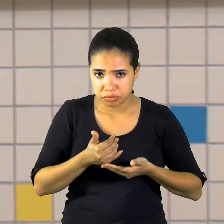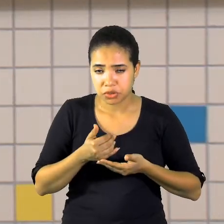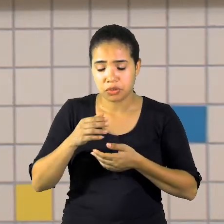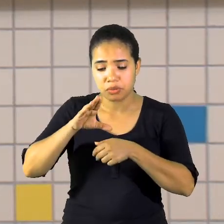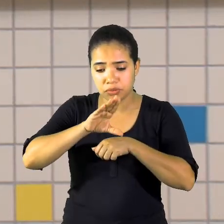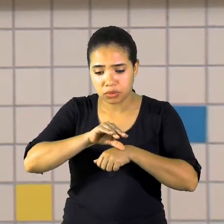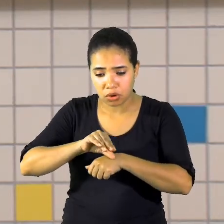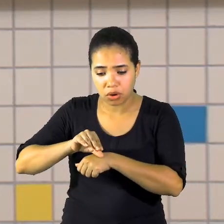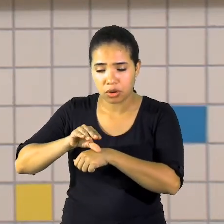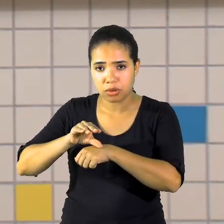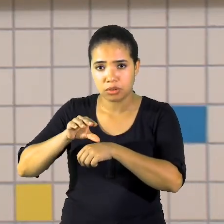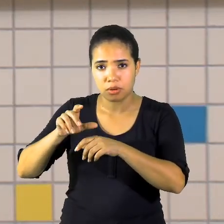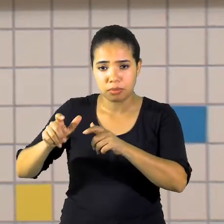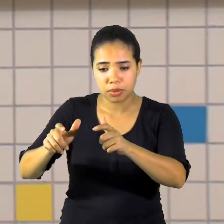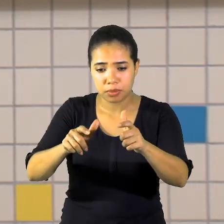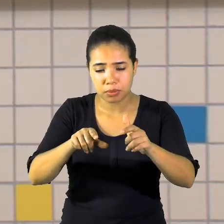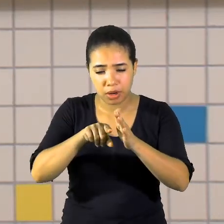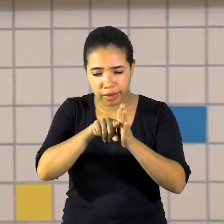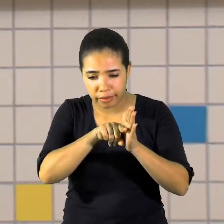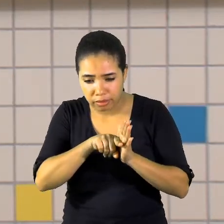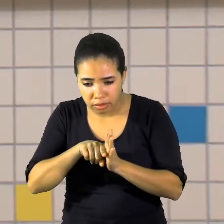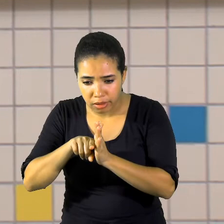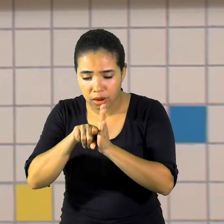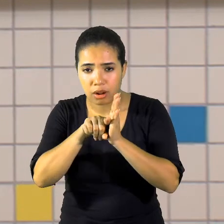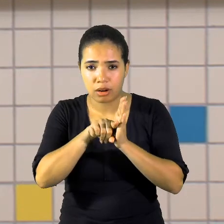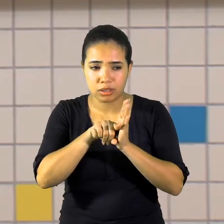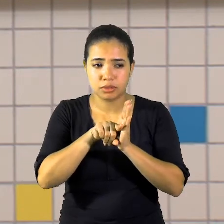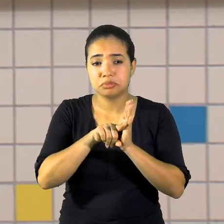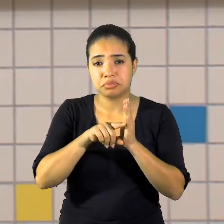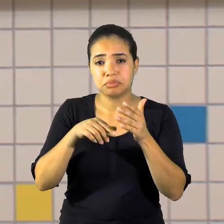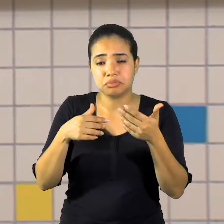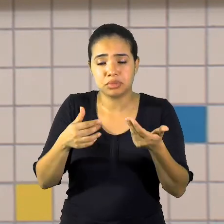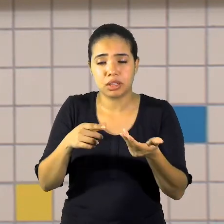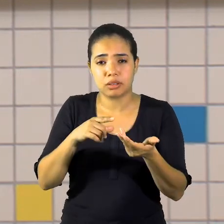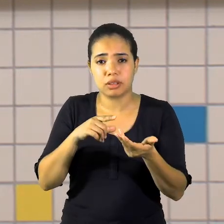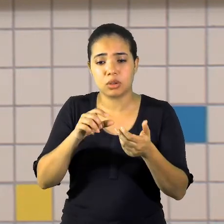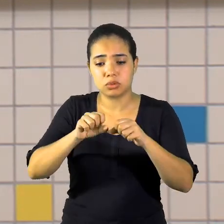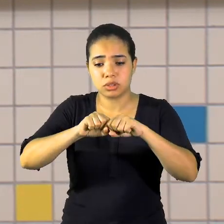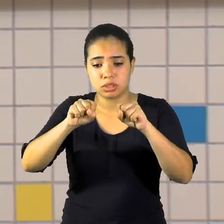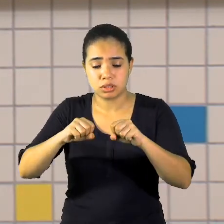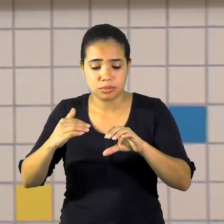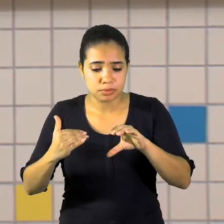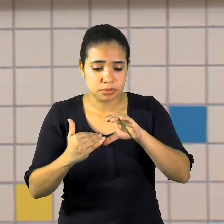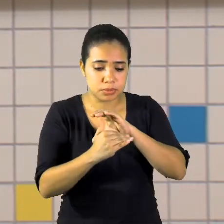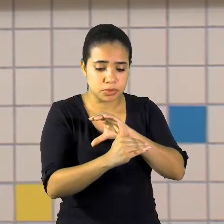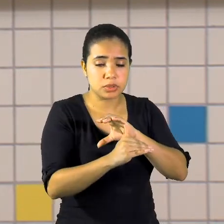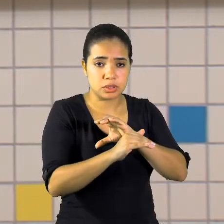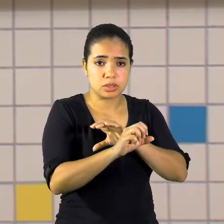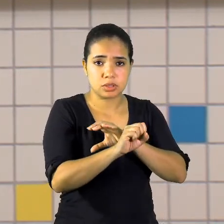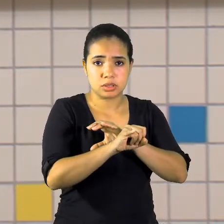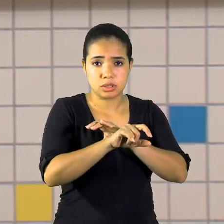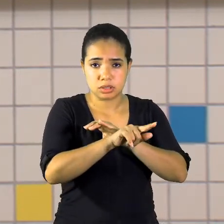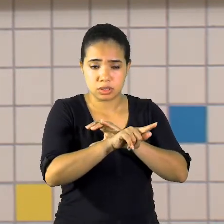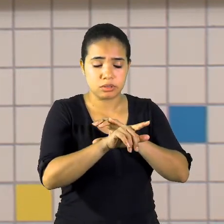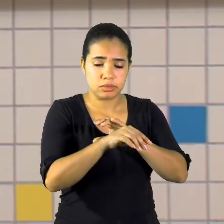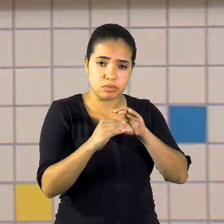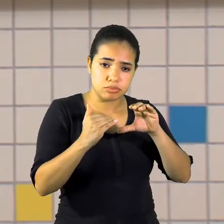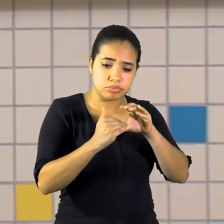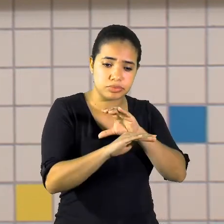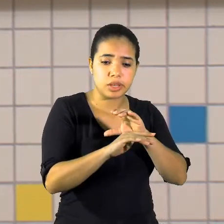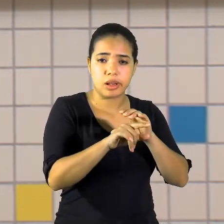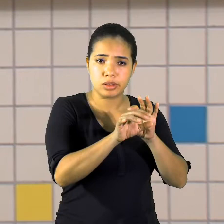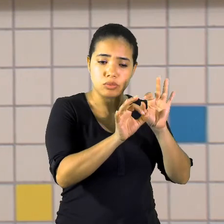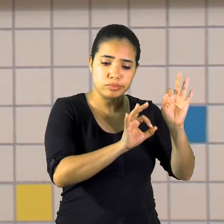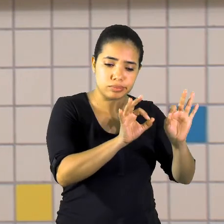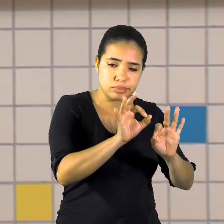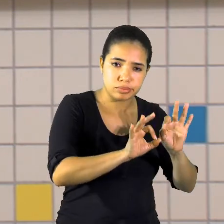fotos que são feitas, essas análises que são realizadas, elas vão para esse sistema de informação no qual elas vão ser